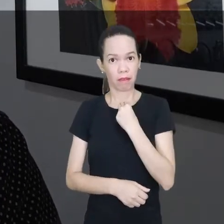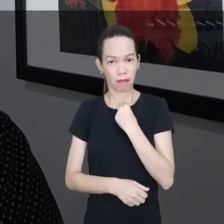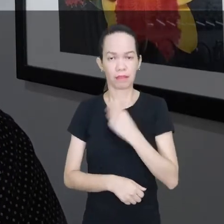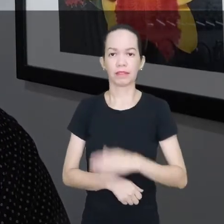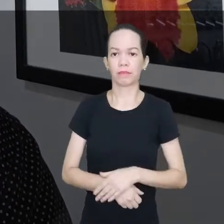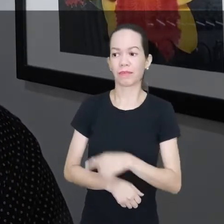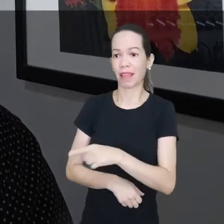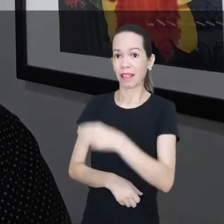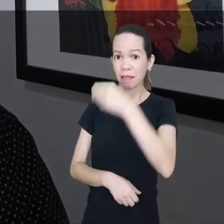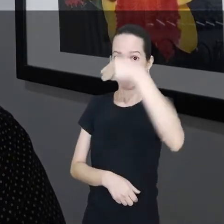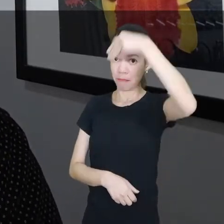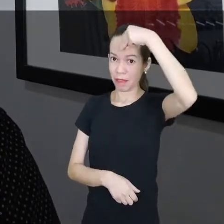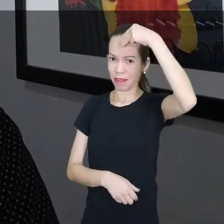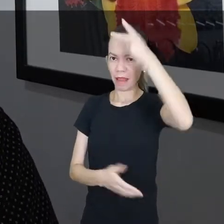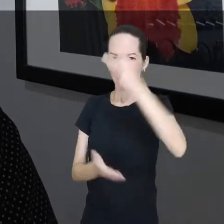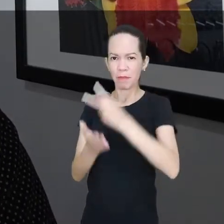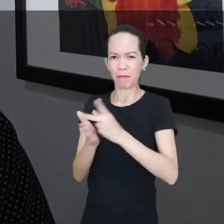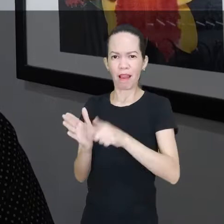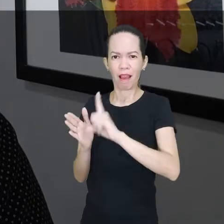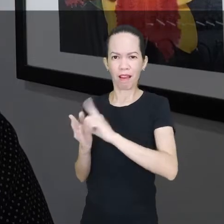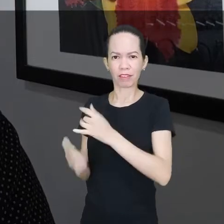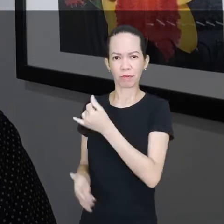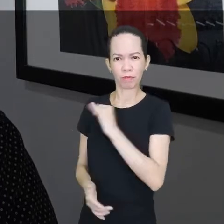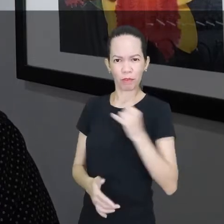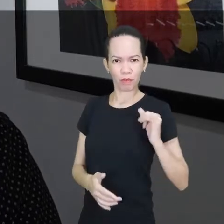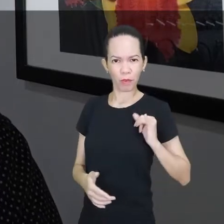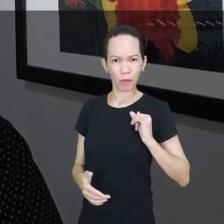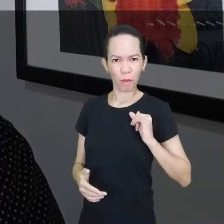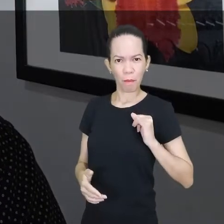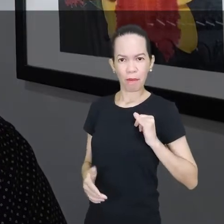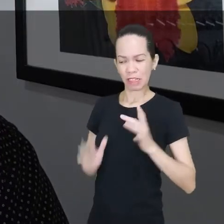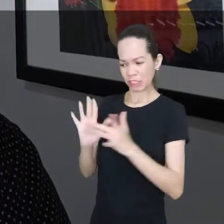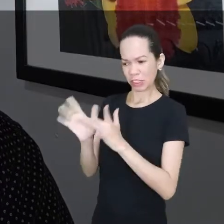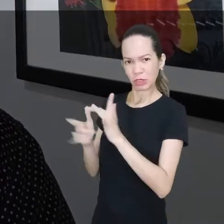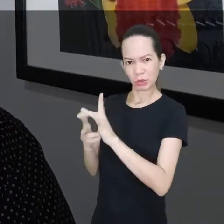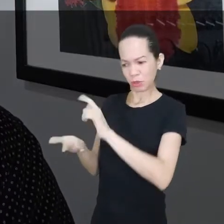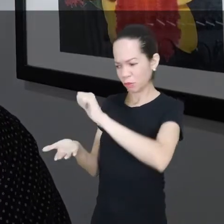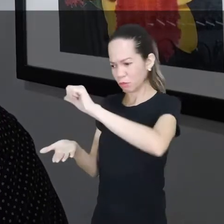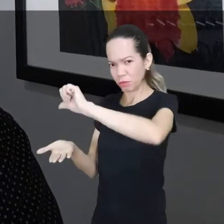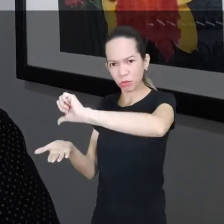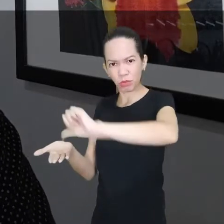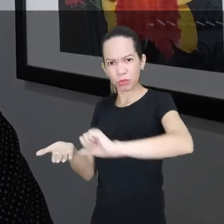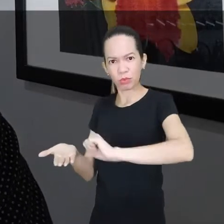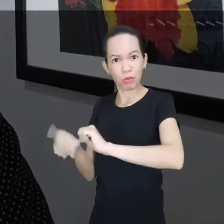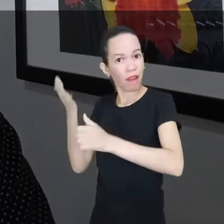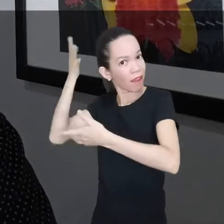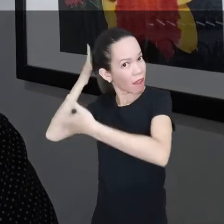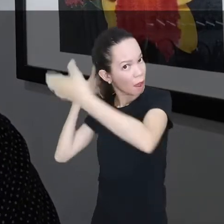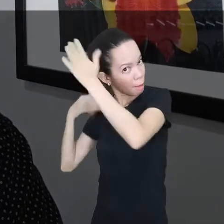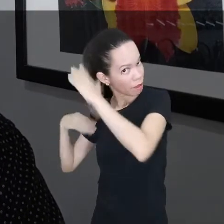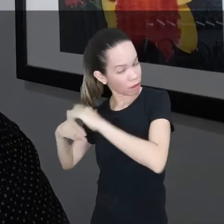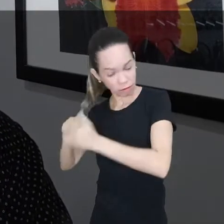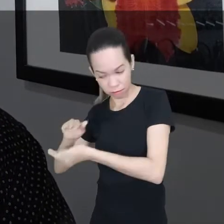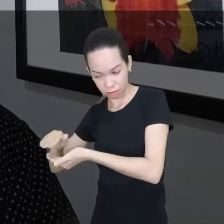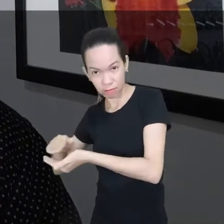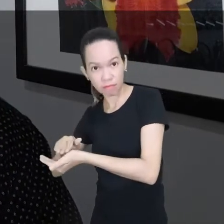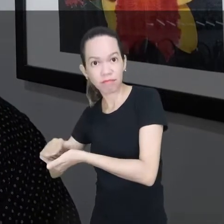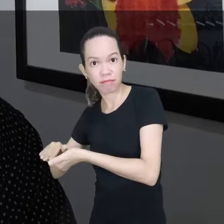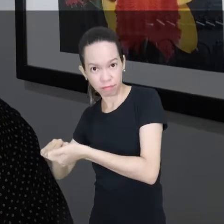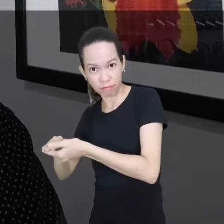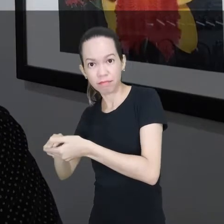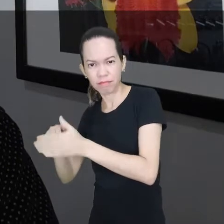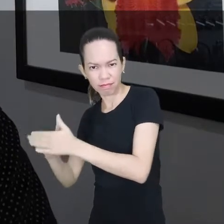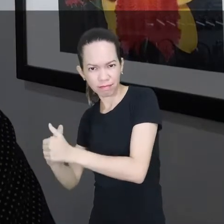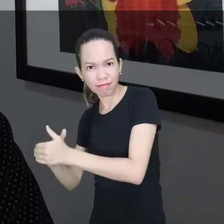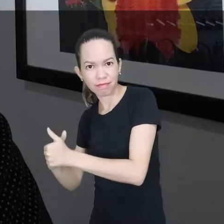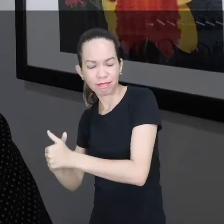irmã, era a mesma que derramara perfume sobre o Senhor e lhe enxugara os pés com os cabelos. Então